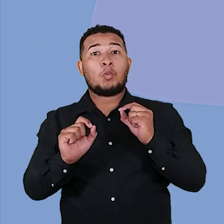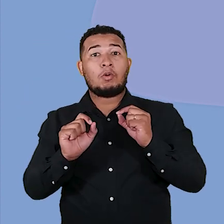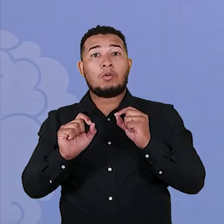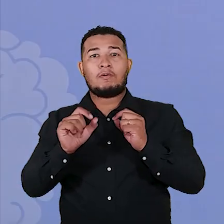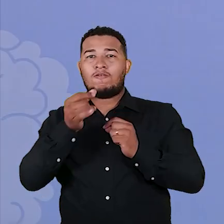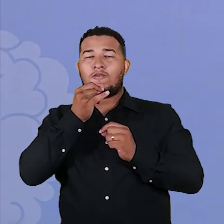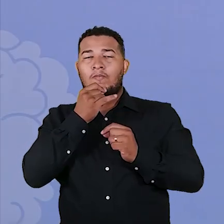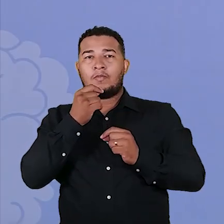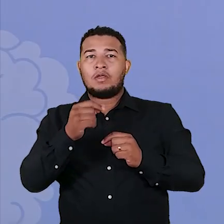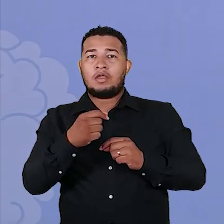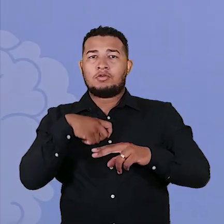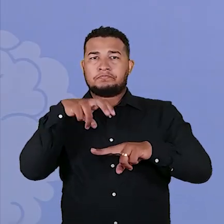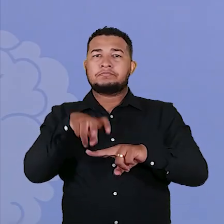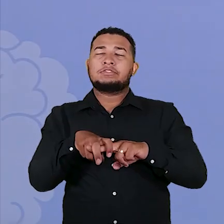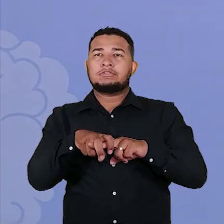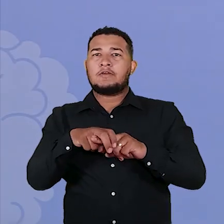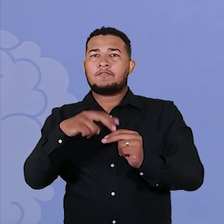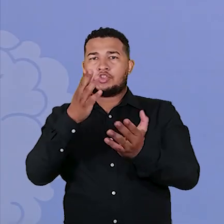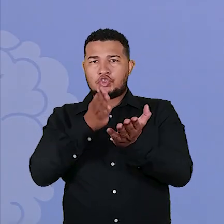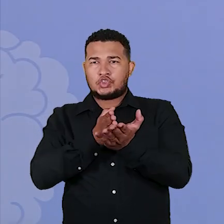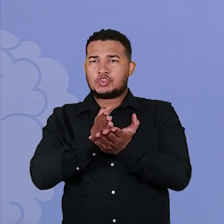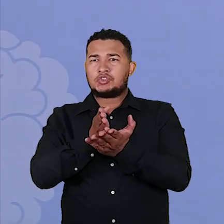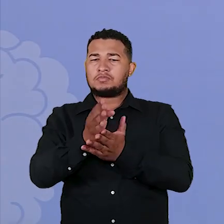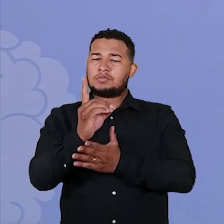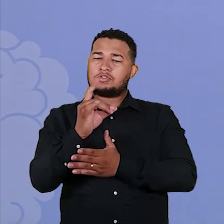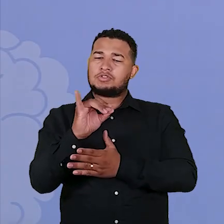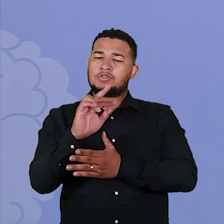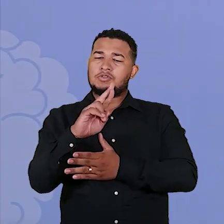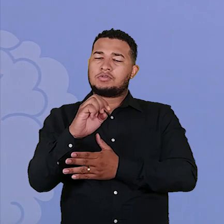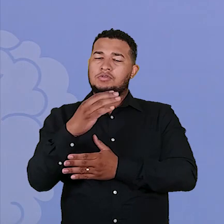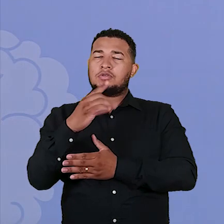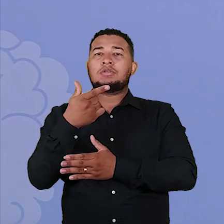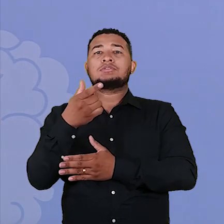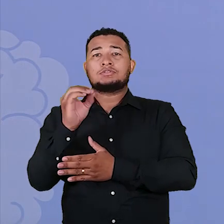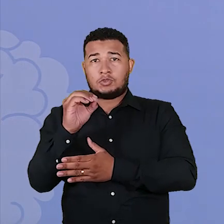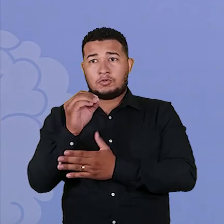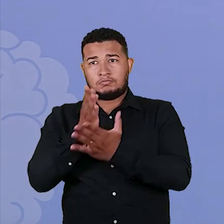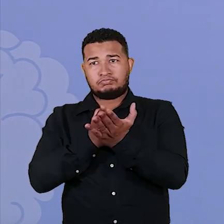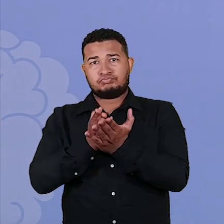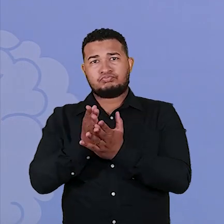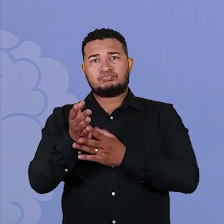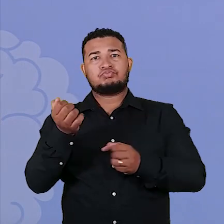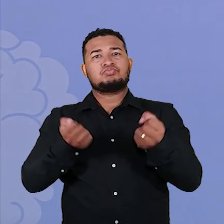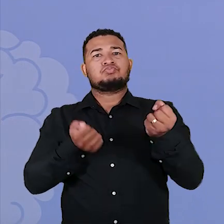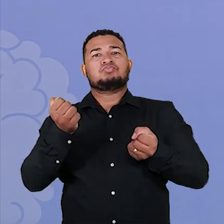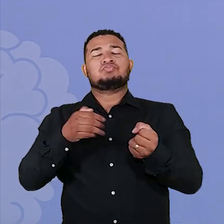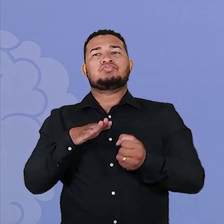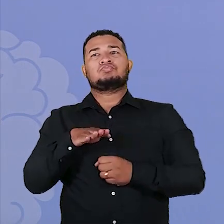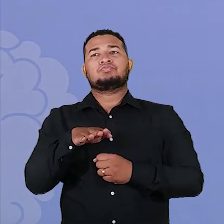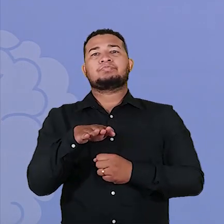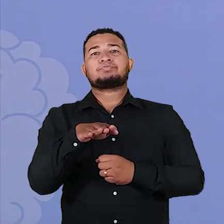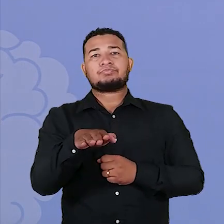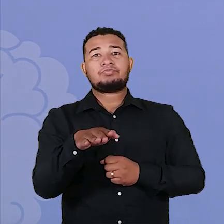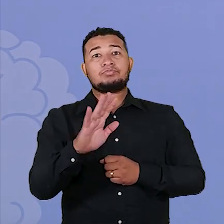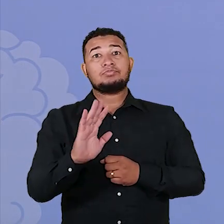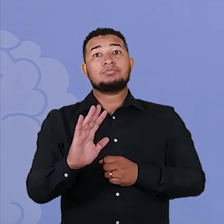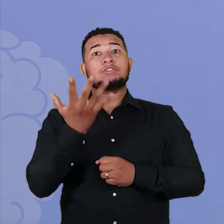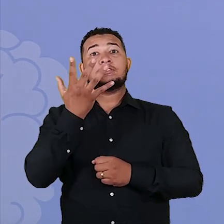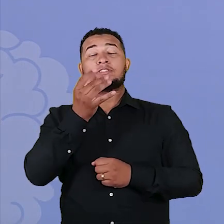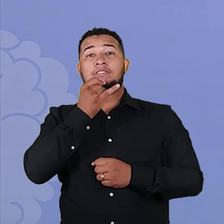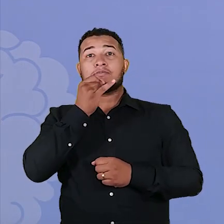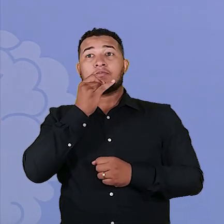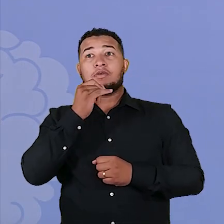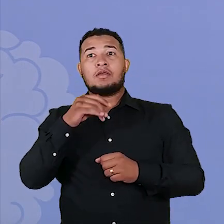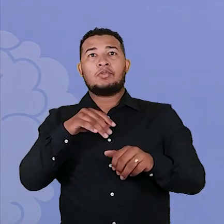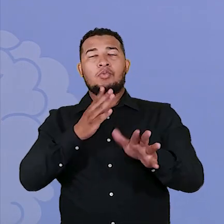cabeça é o você tá lá sentado né tá numa direção ali uma velocidade constante seu pai está dirigindo por